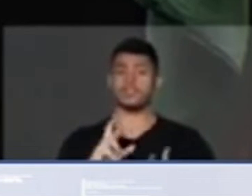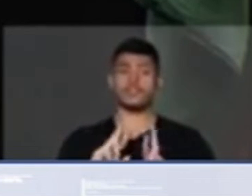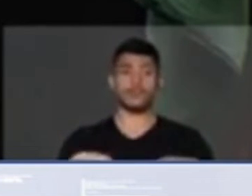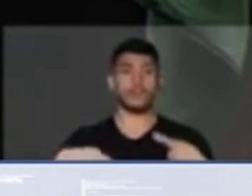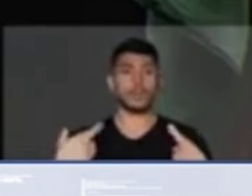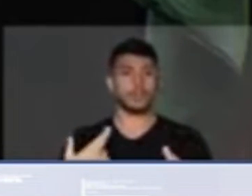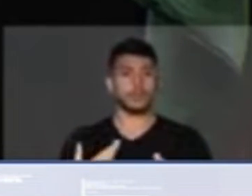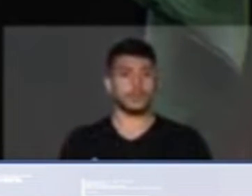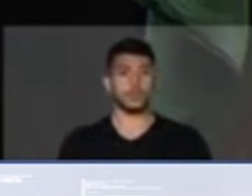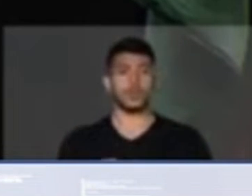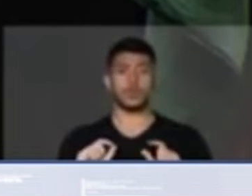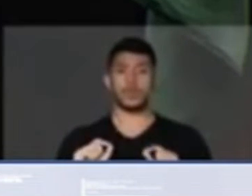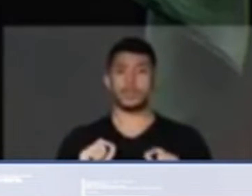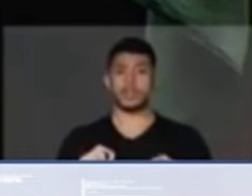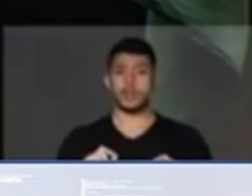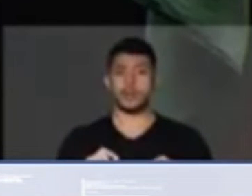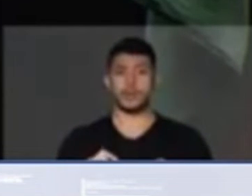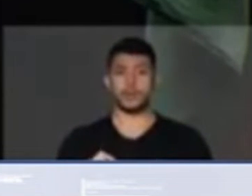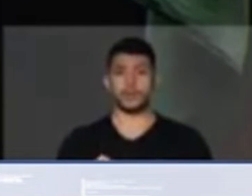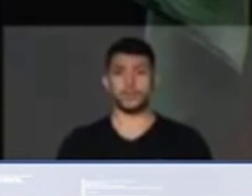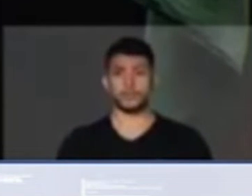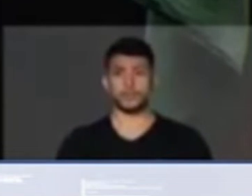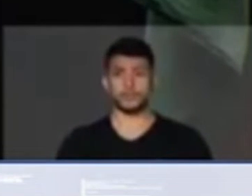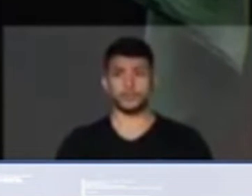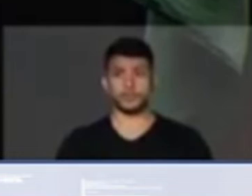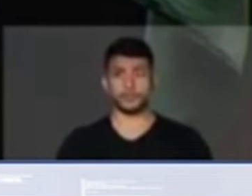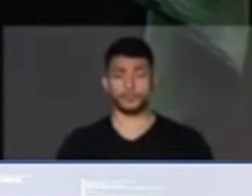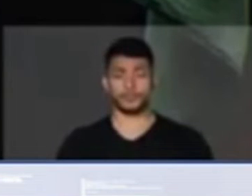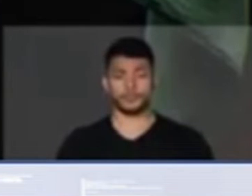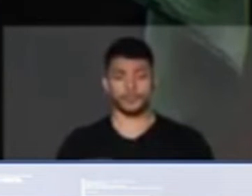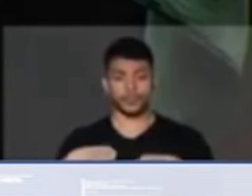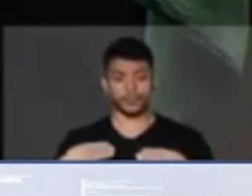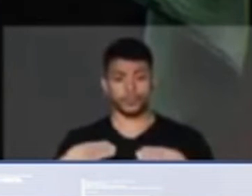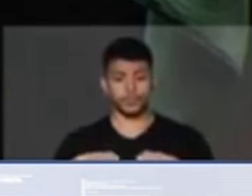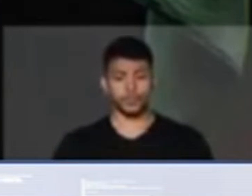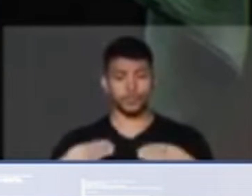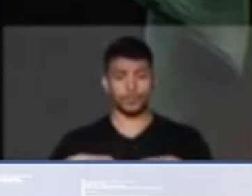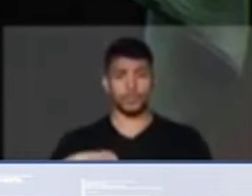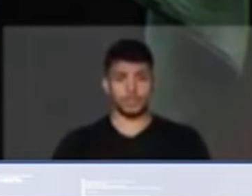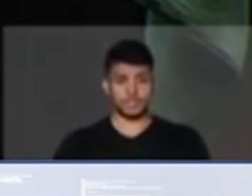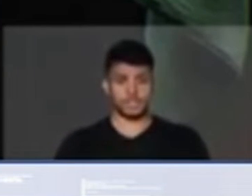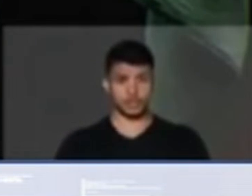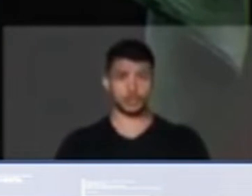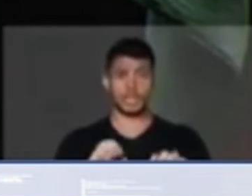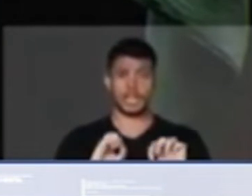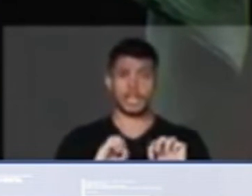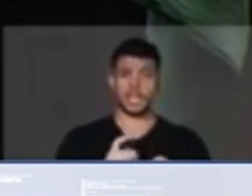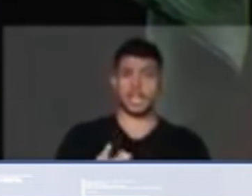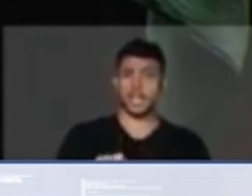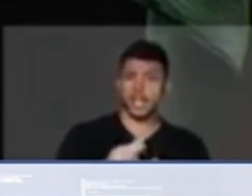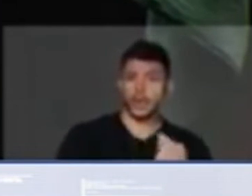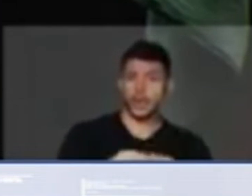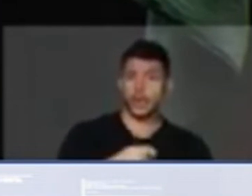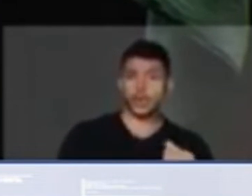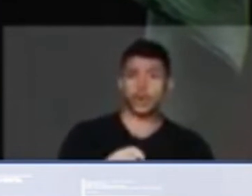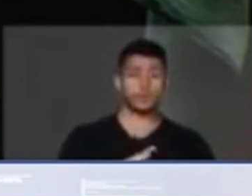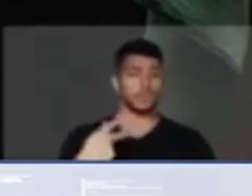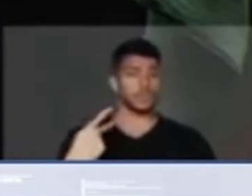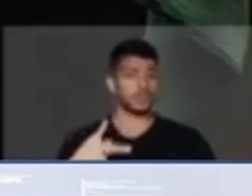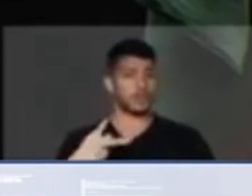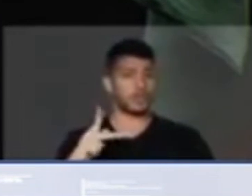com o ministro da Economia paraguaio, irmão, portanto, do presidente paraguaio, na Embaixada do